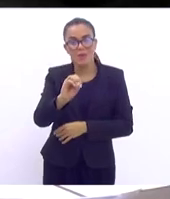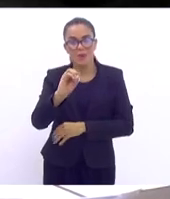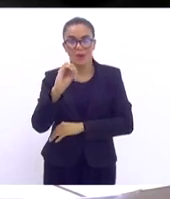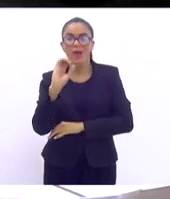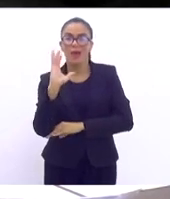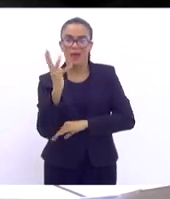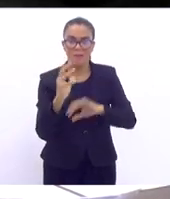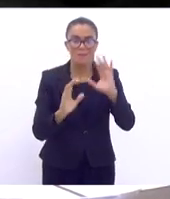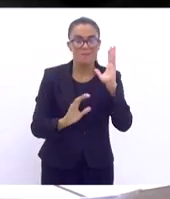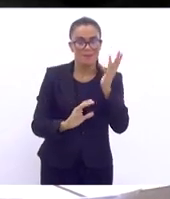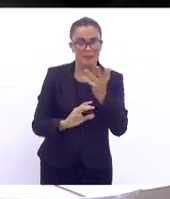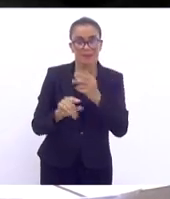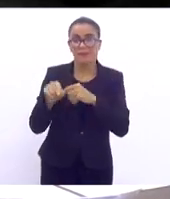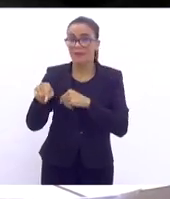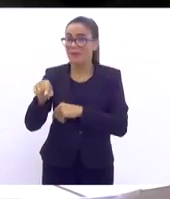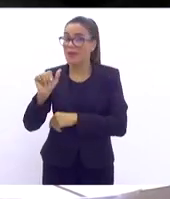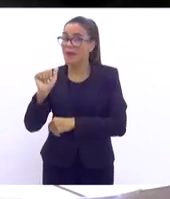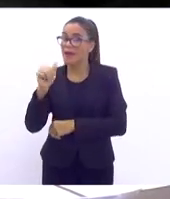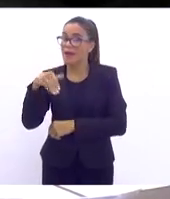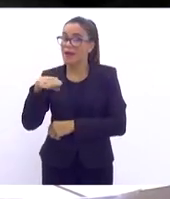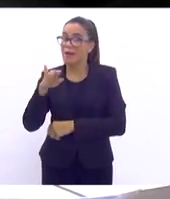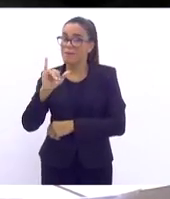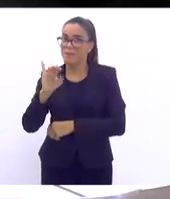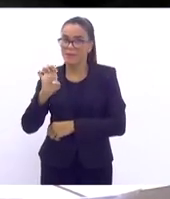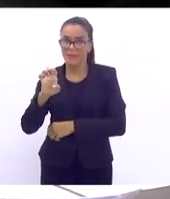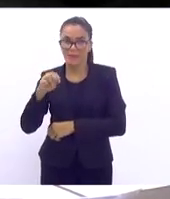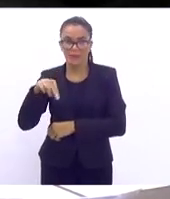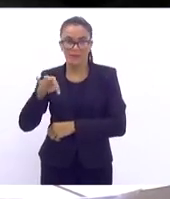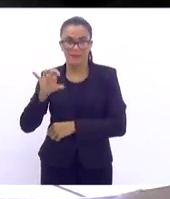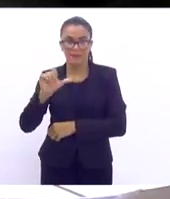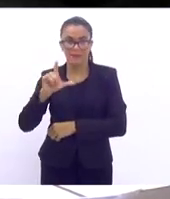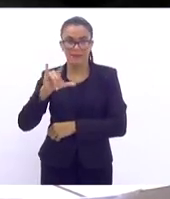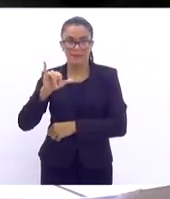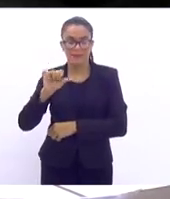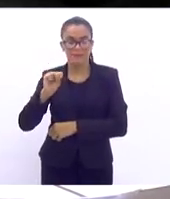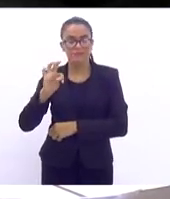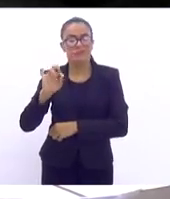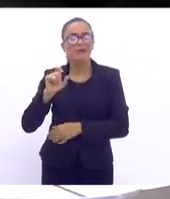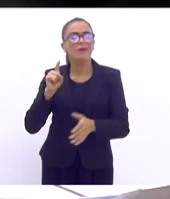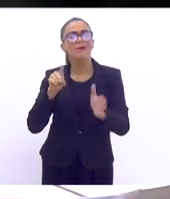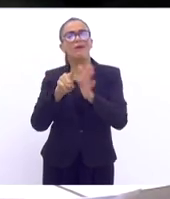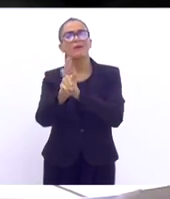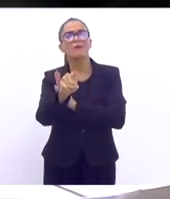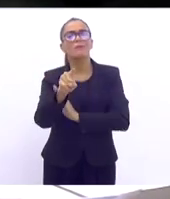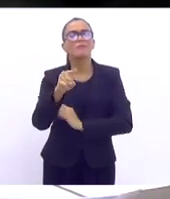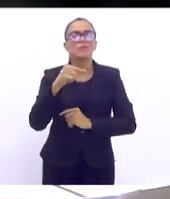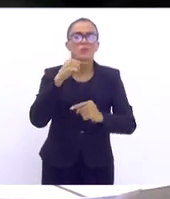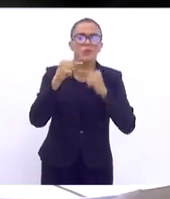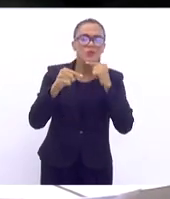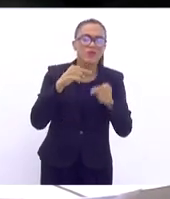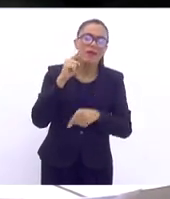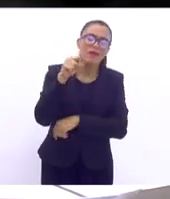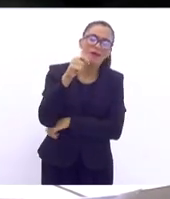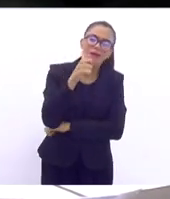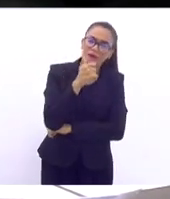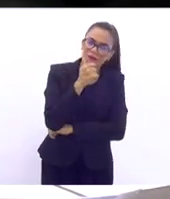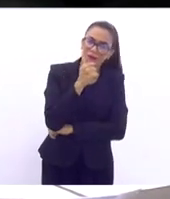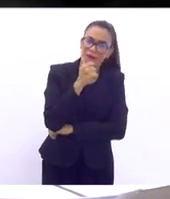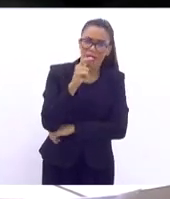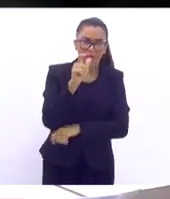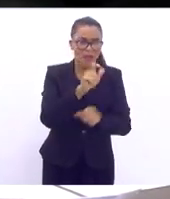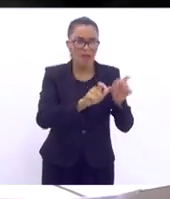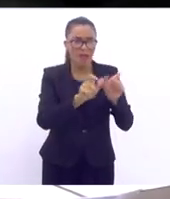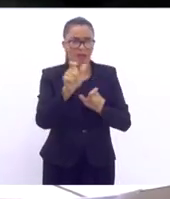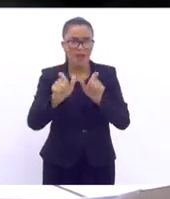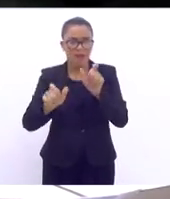sempre houve na Câmara Federal sempre Houve aqui a minha pergunta é alguém acha que isso de não ter